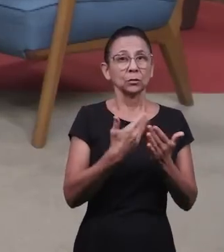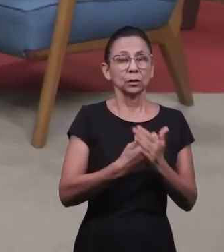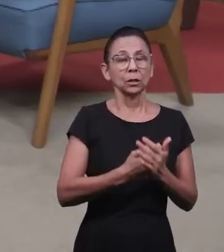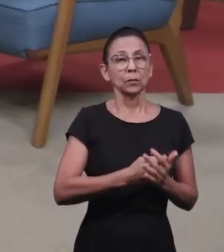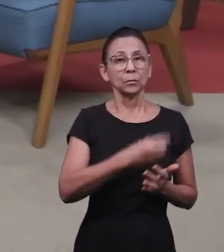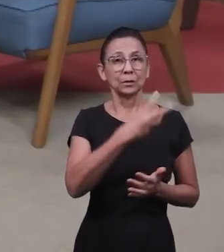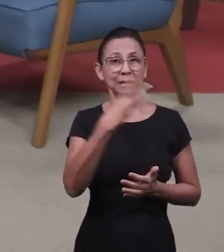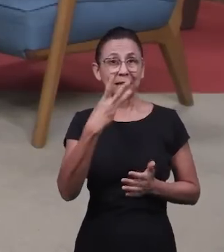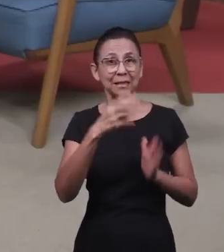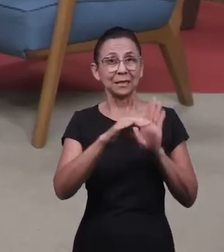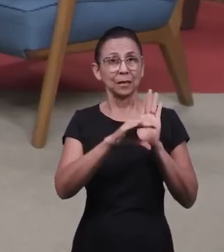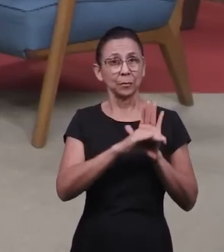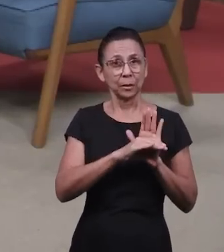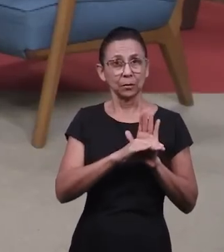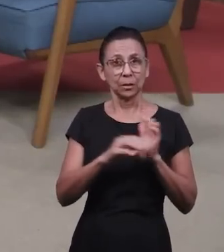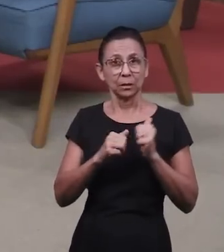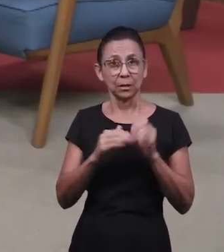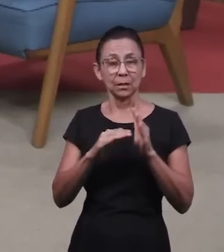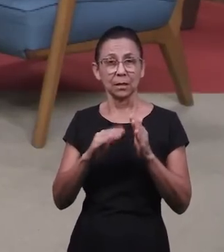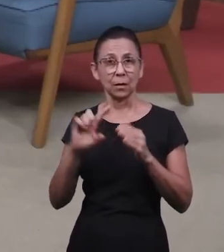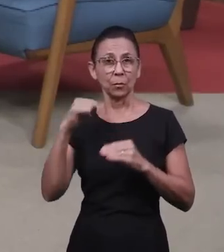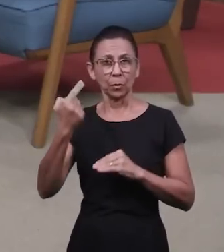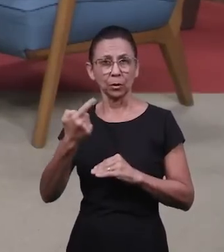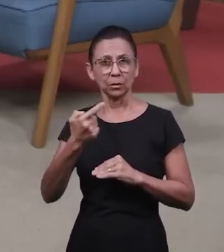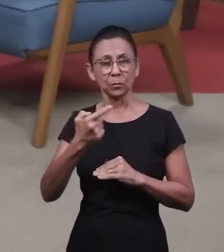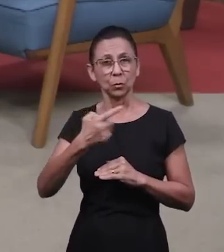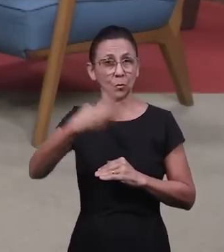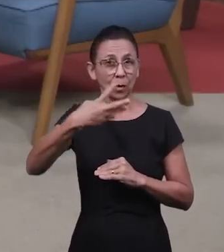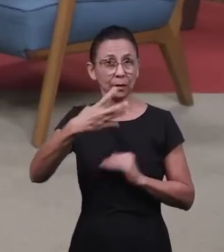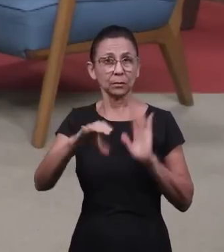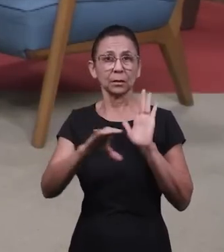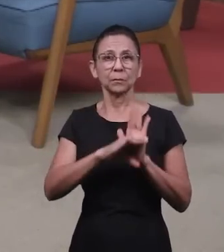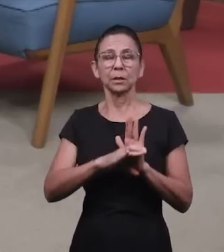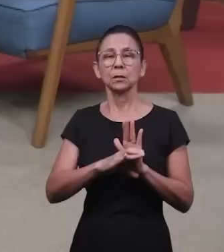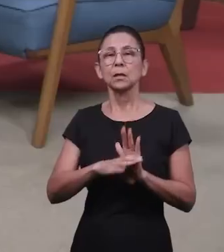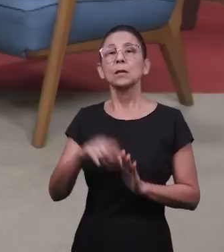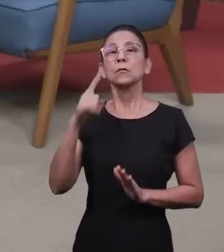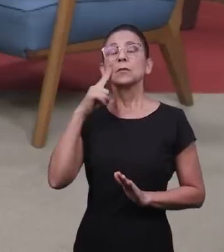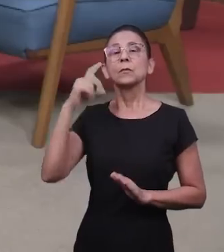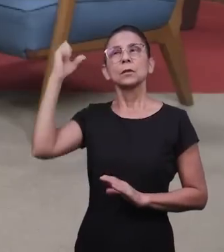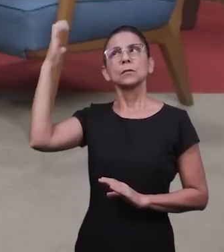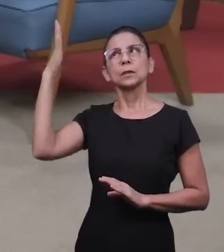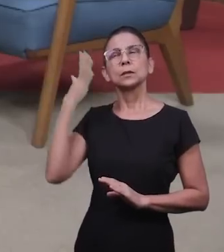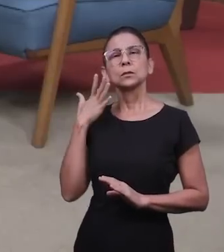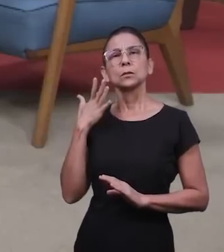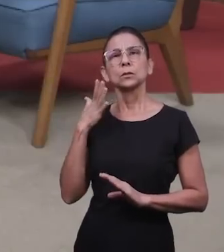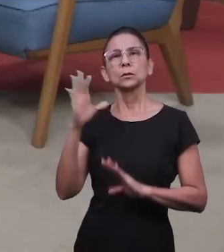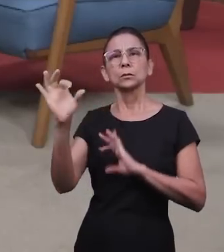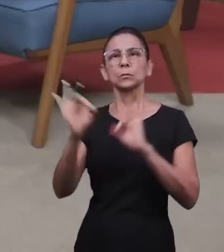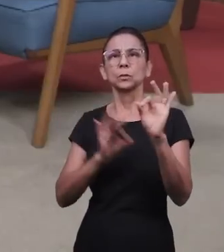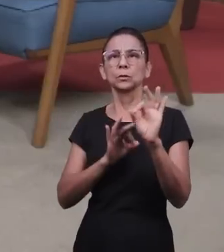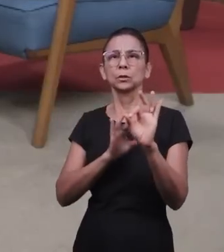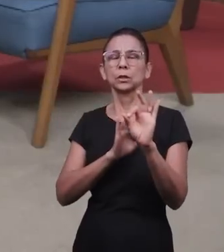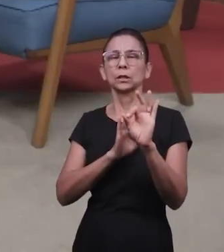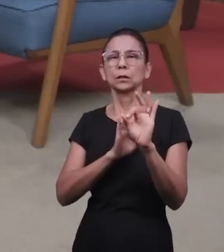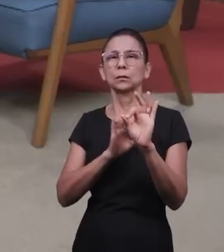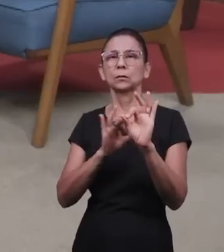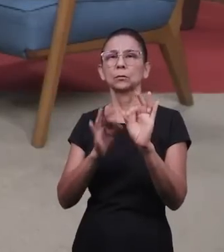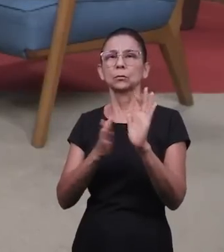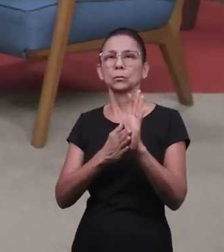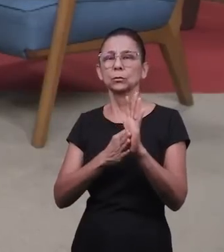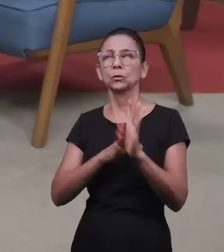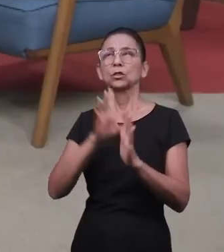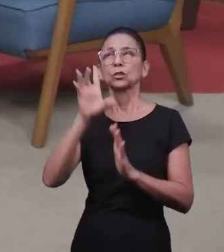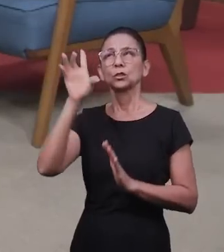já estudados, e no quarto capítulo, onde estamos agora, encontramos a revelação do projeto de Deus, das experiências da